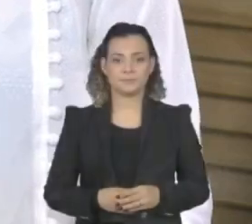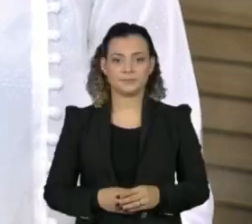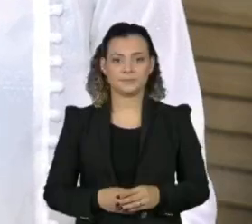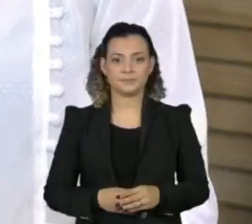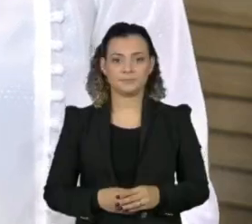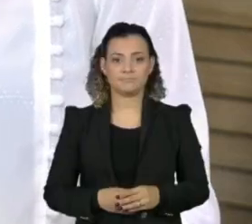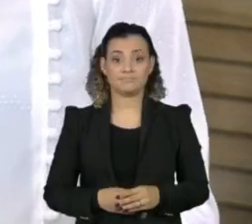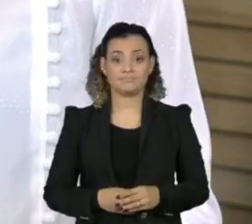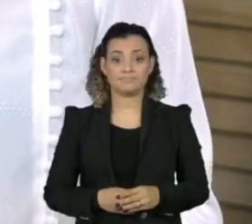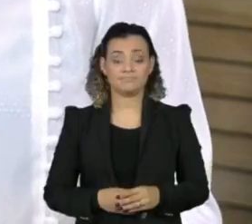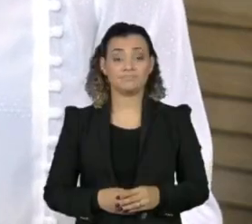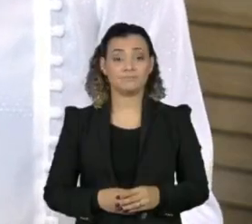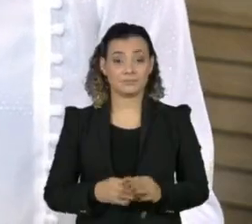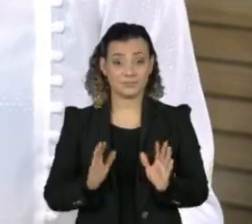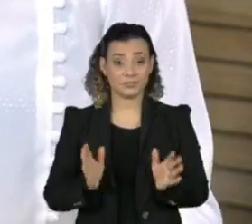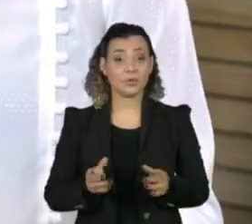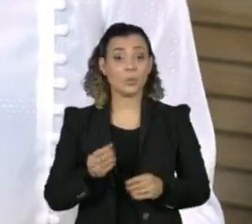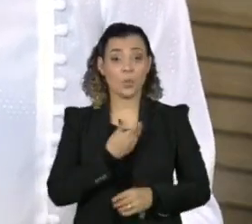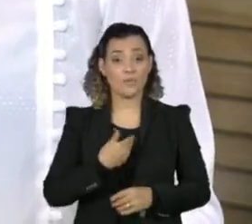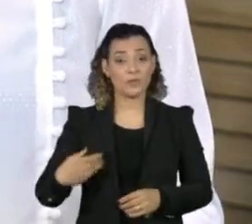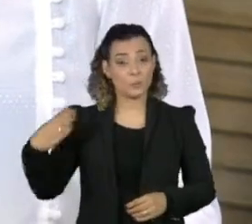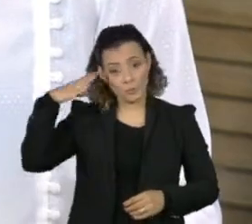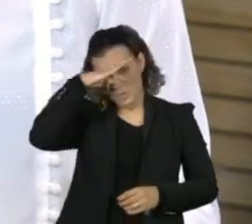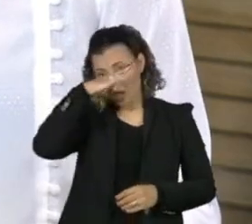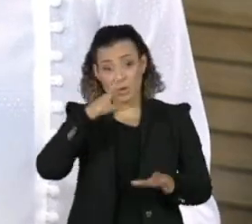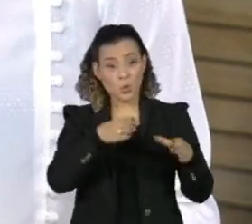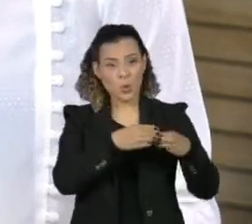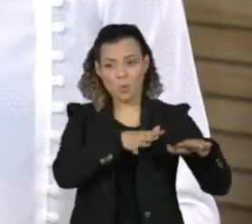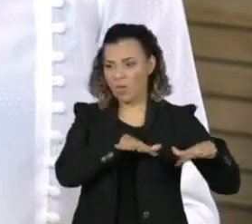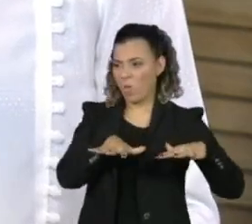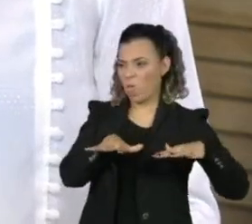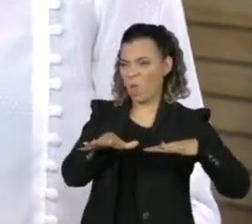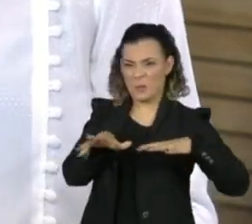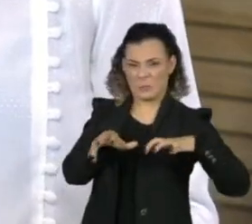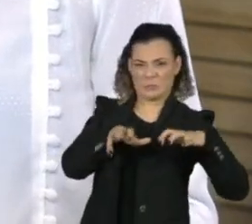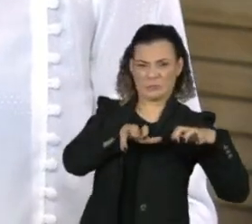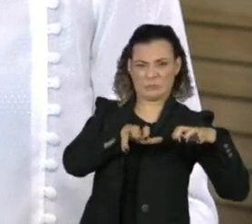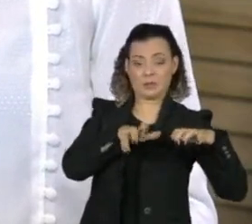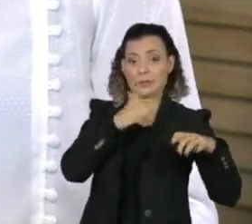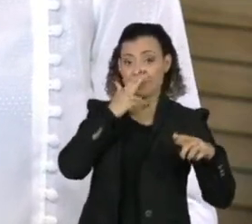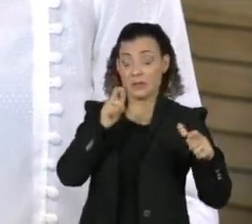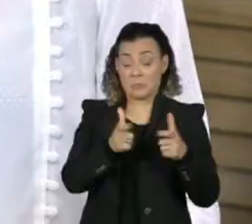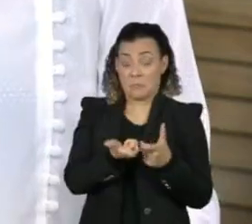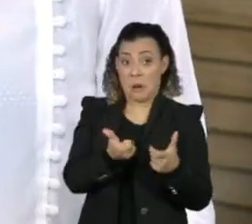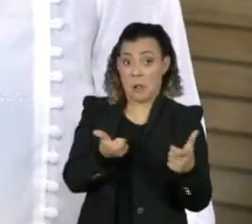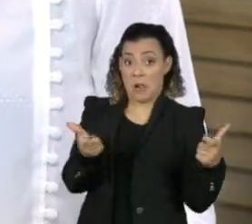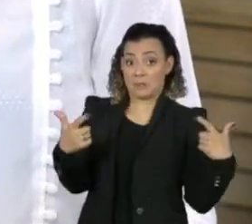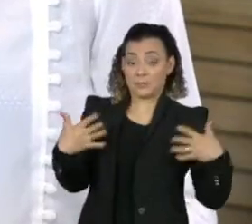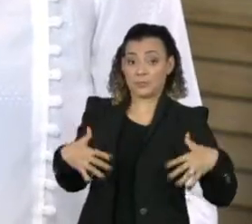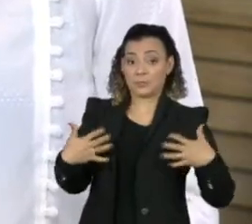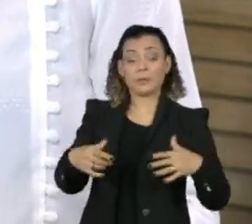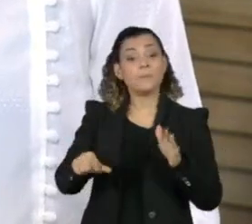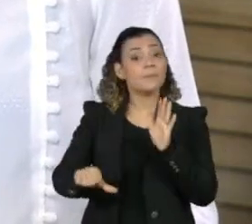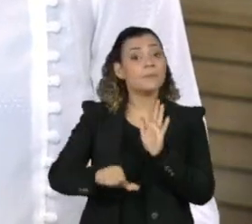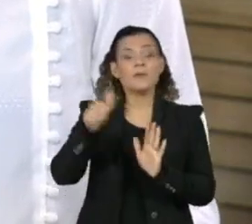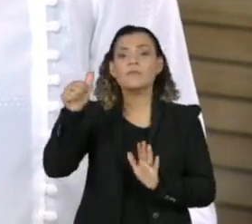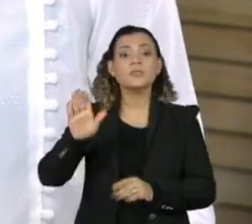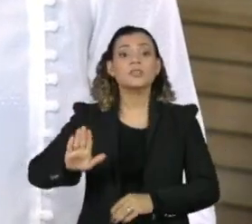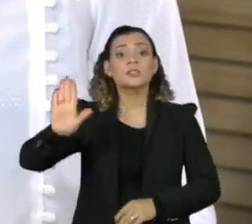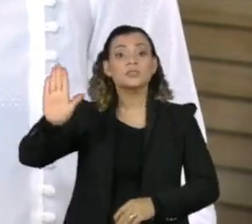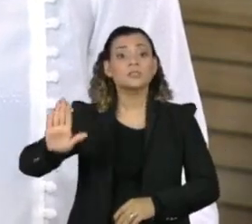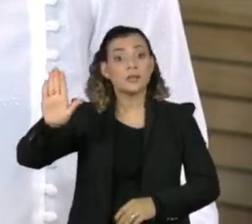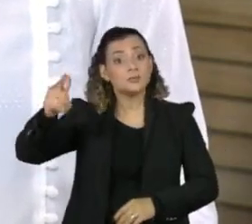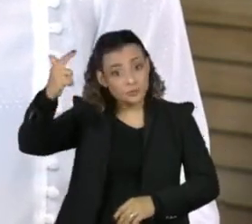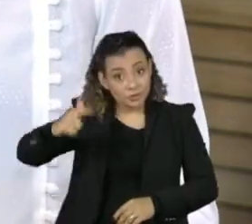e cresce a reprovação ao governo bolsonaro e rejeição alta ajuda a explicar porque pela primeira vez no